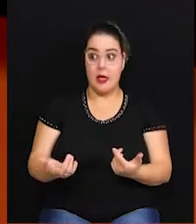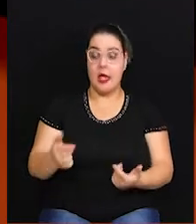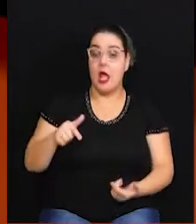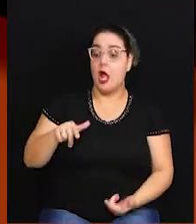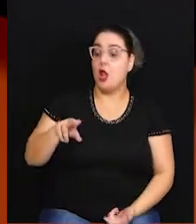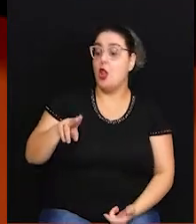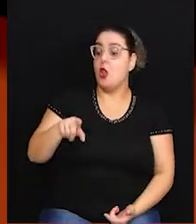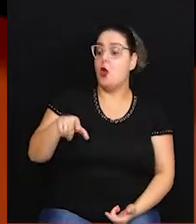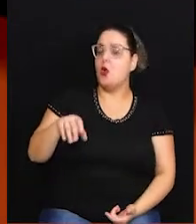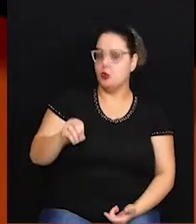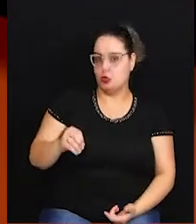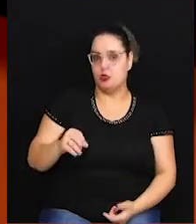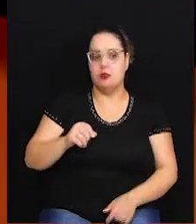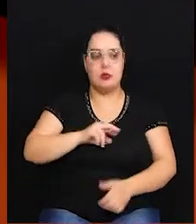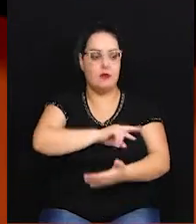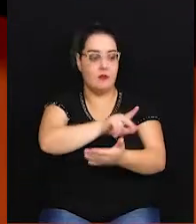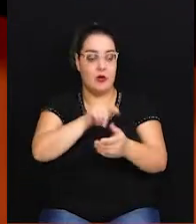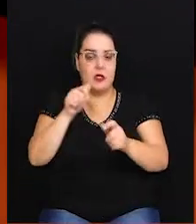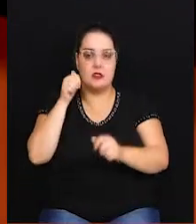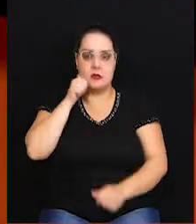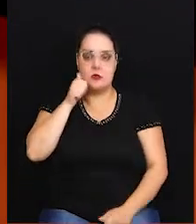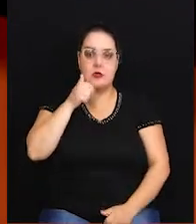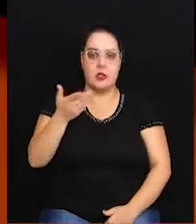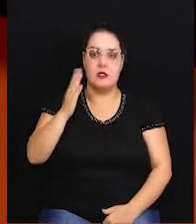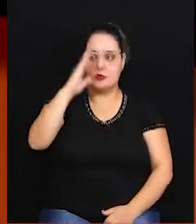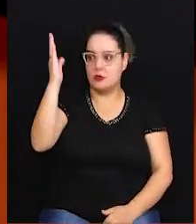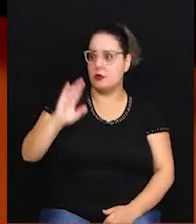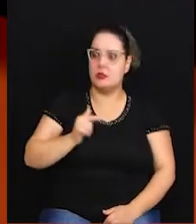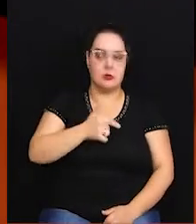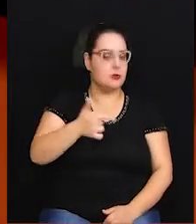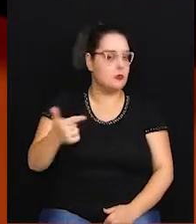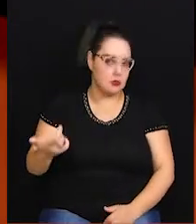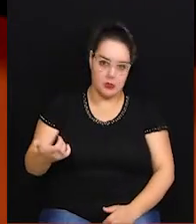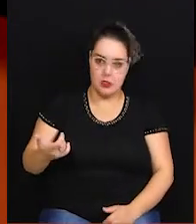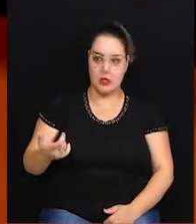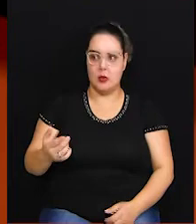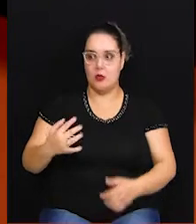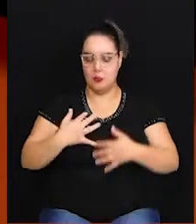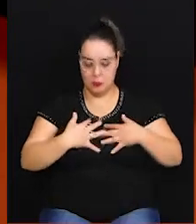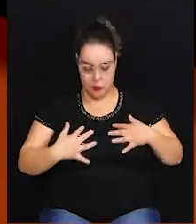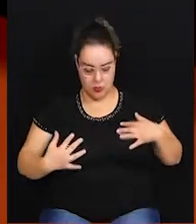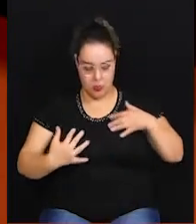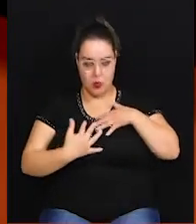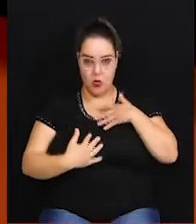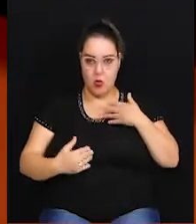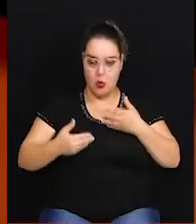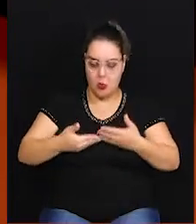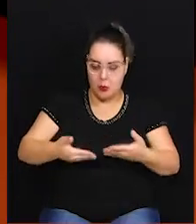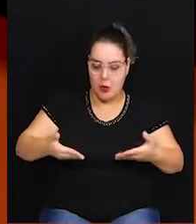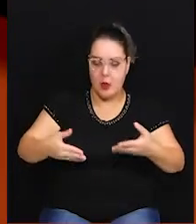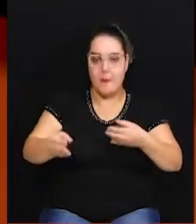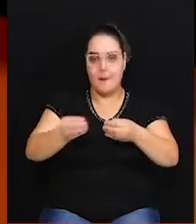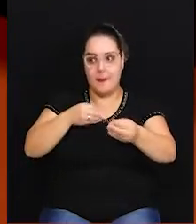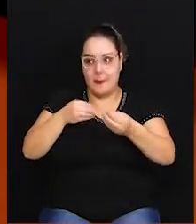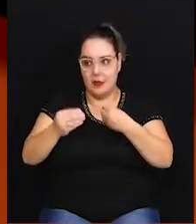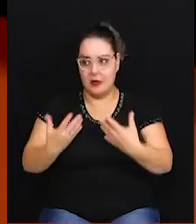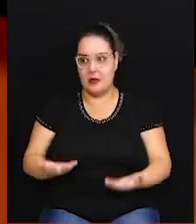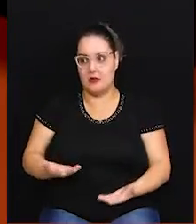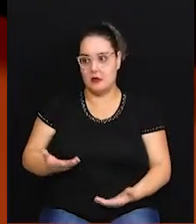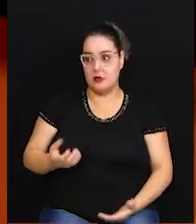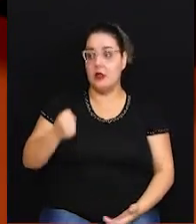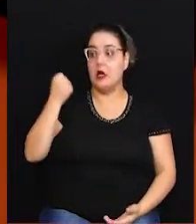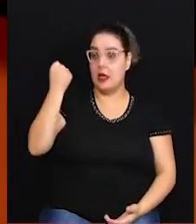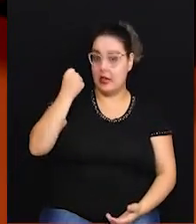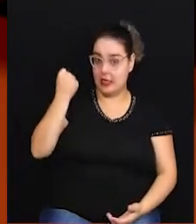luxo para muitas mulheres do Brasil, né? Que não tem isso, usam pedaços de tecido, usam pedaços de plástico e aí